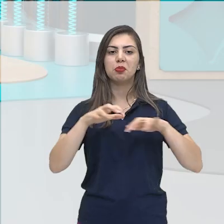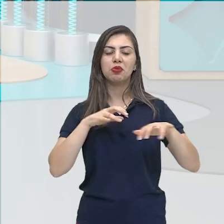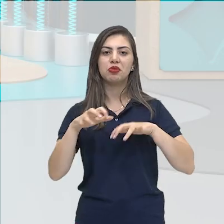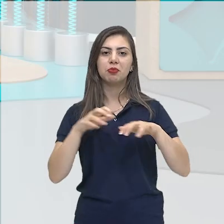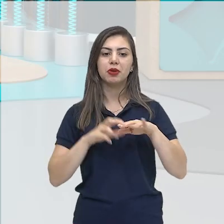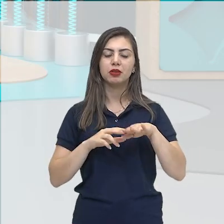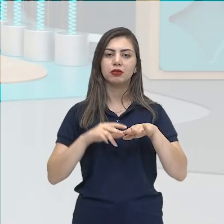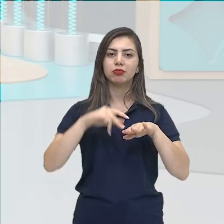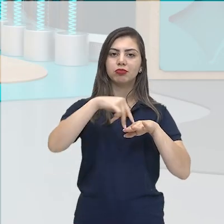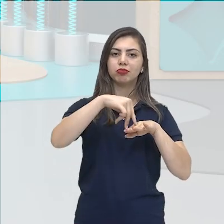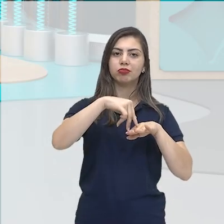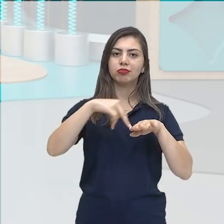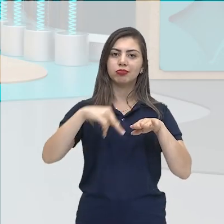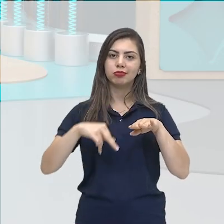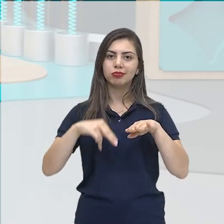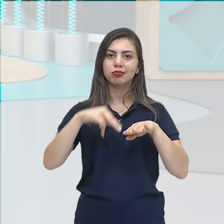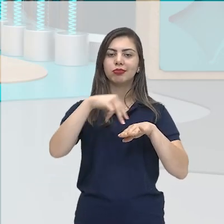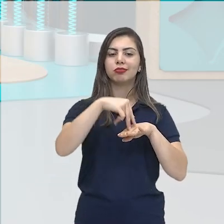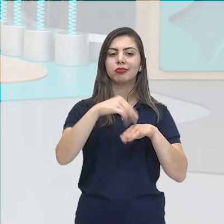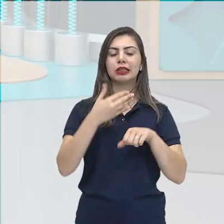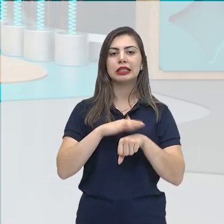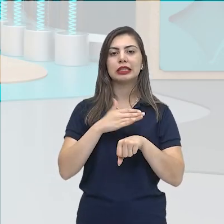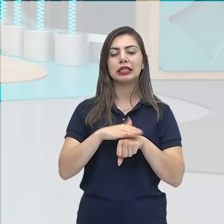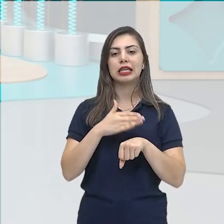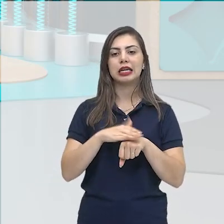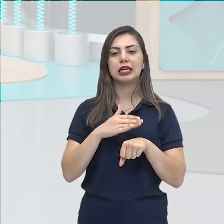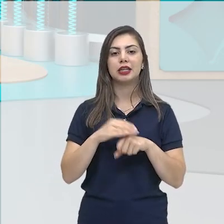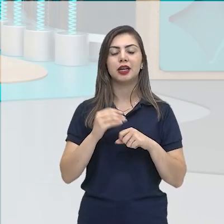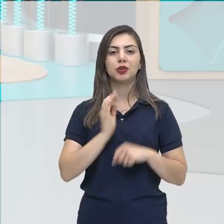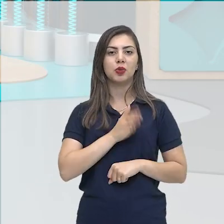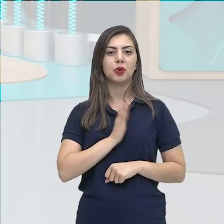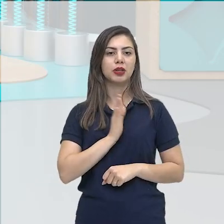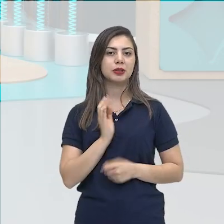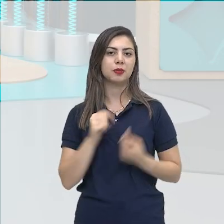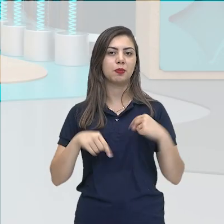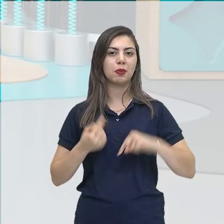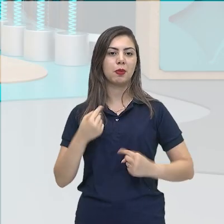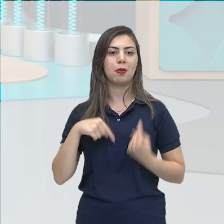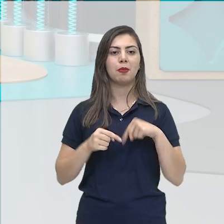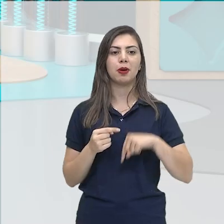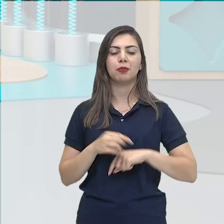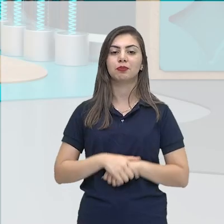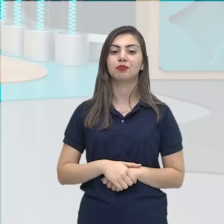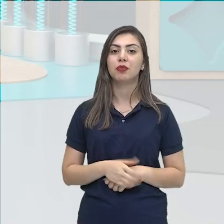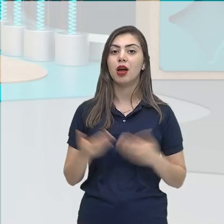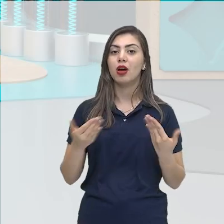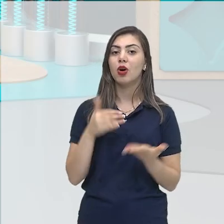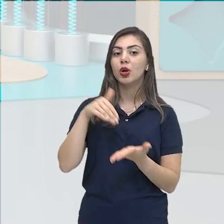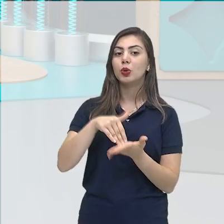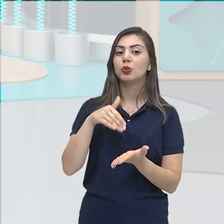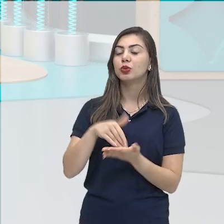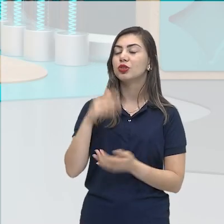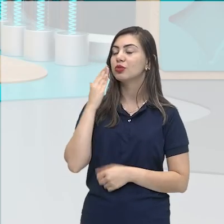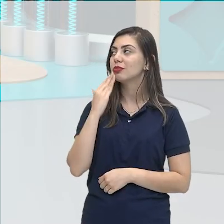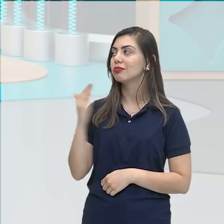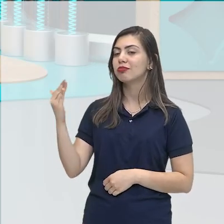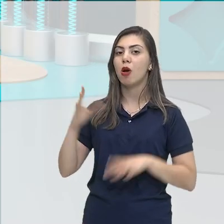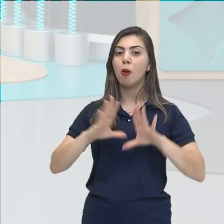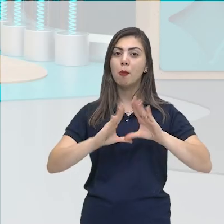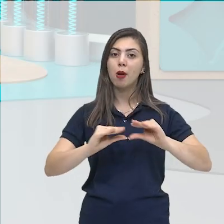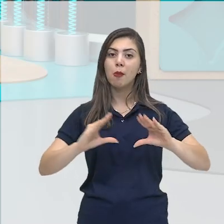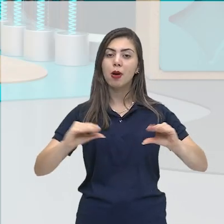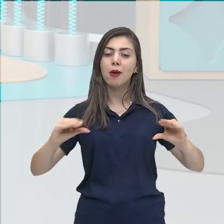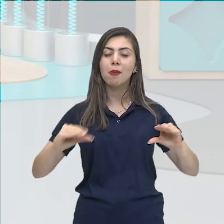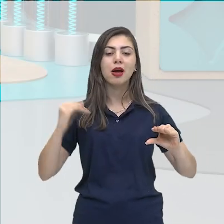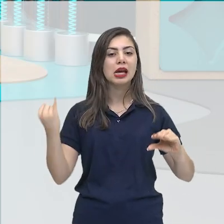gente faça movimentos de subidas e descidas, trabalhando também a questão cardiovascular. E o nosso último equipamento